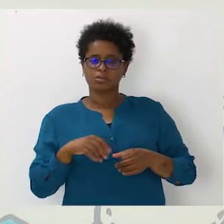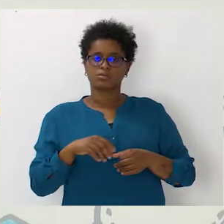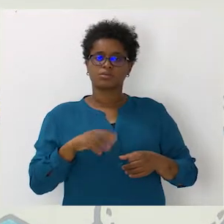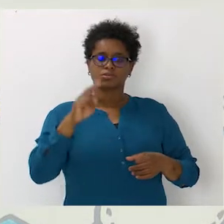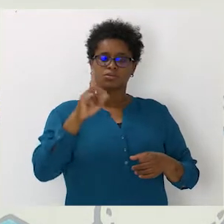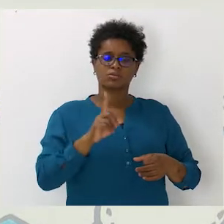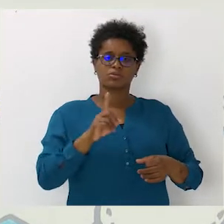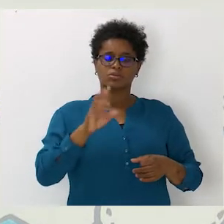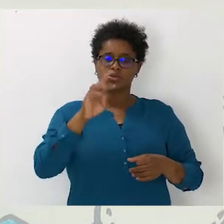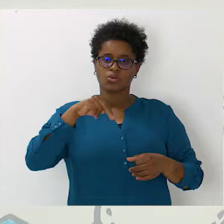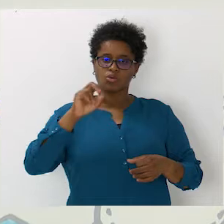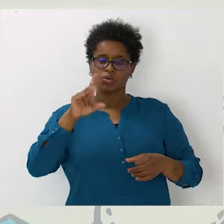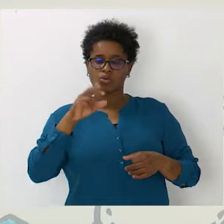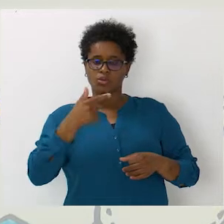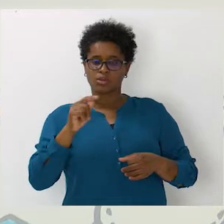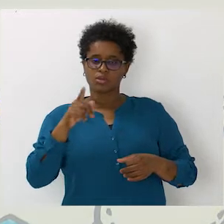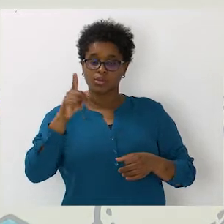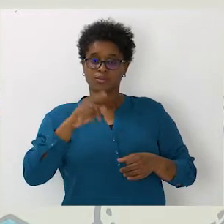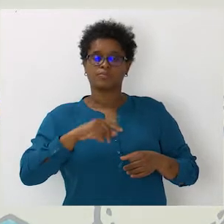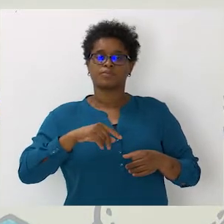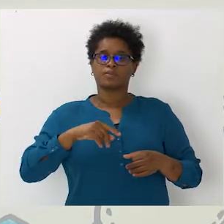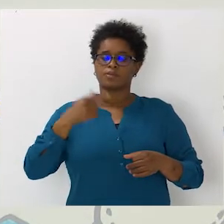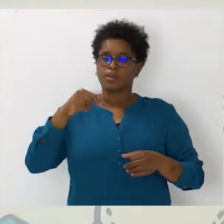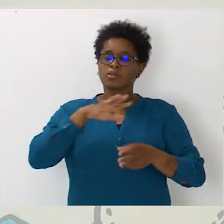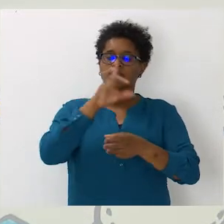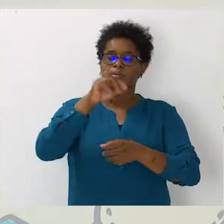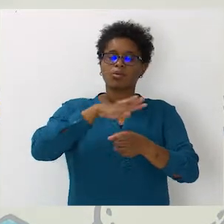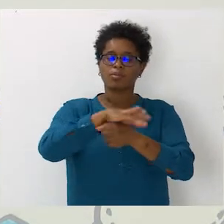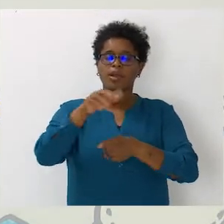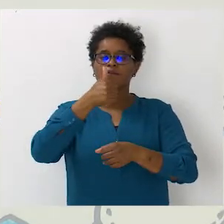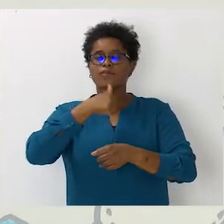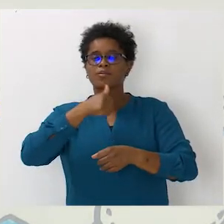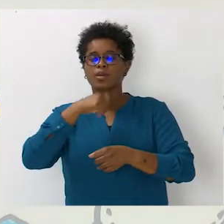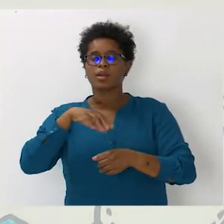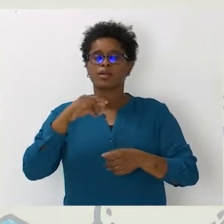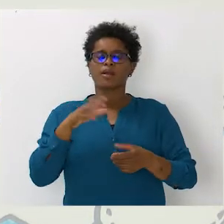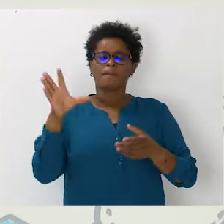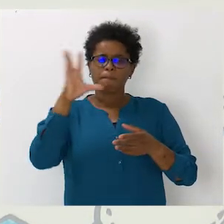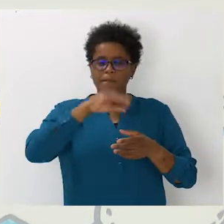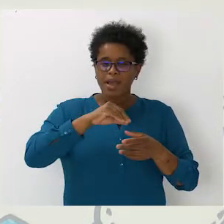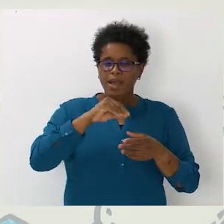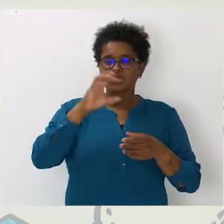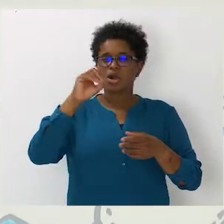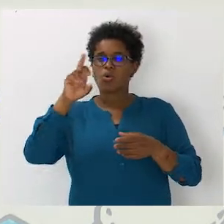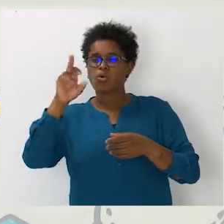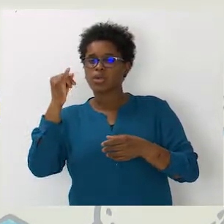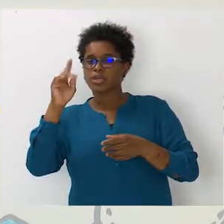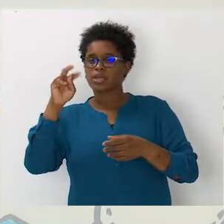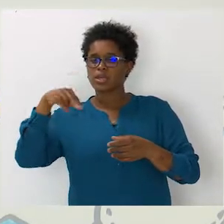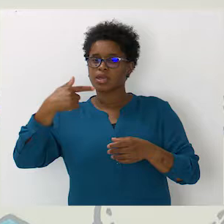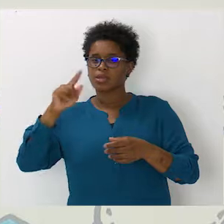a norte. Temos também o mar Vermelho mais a